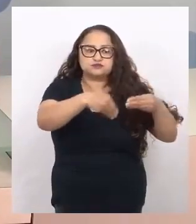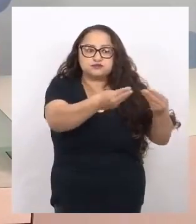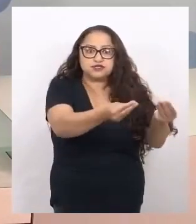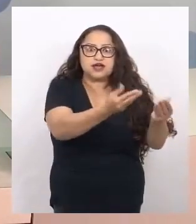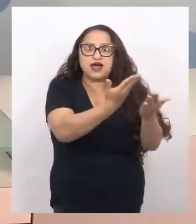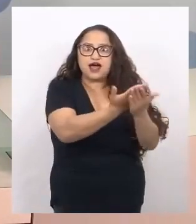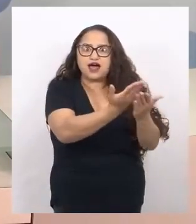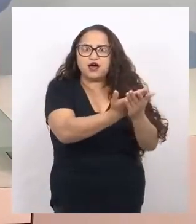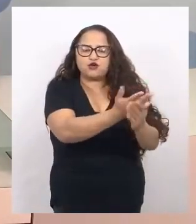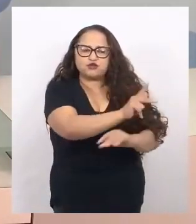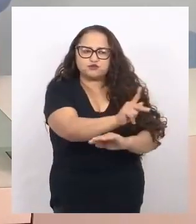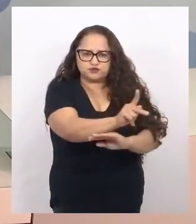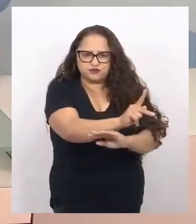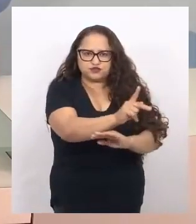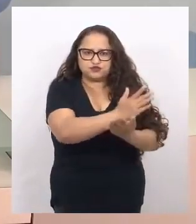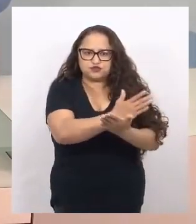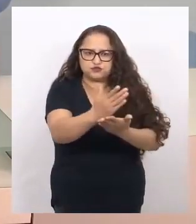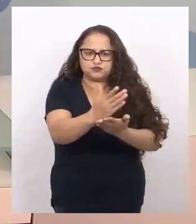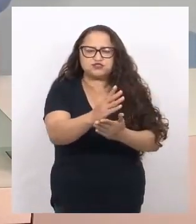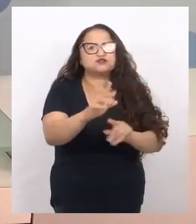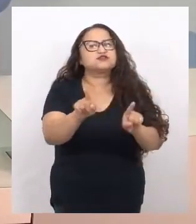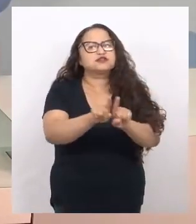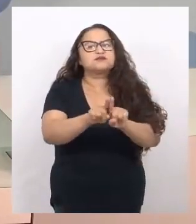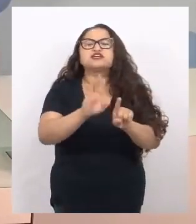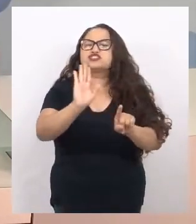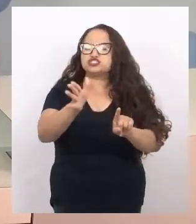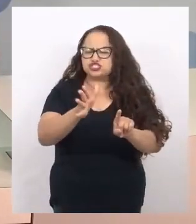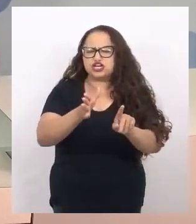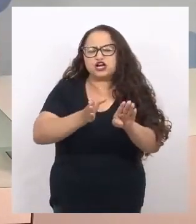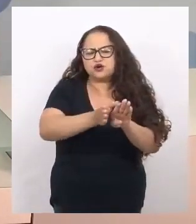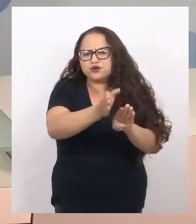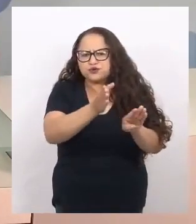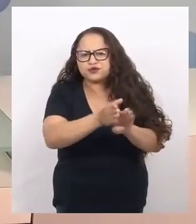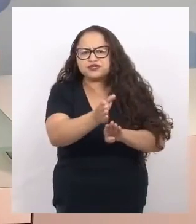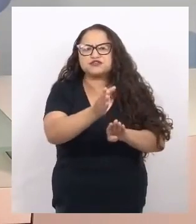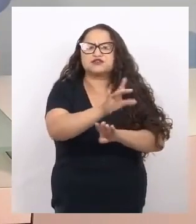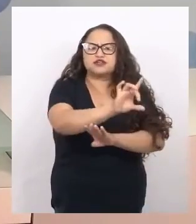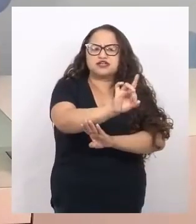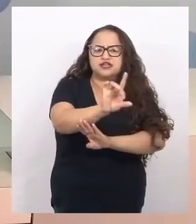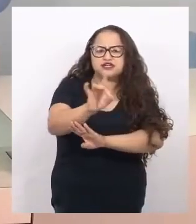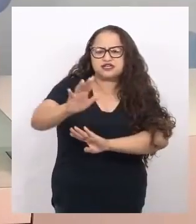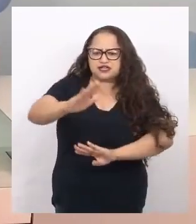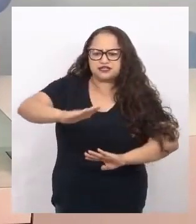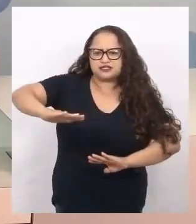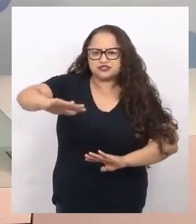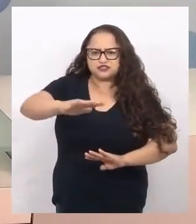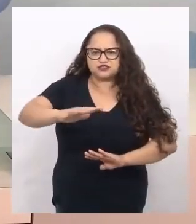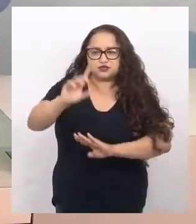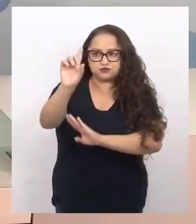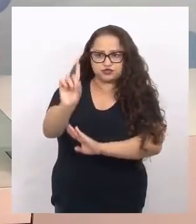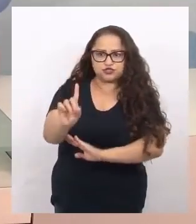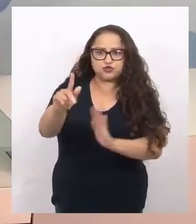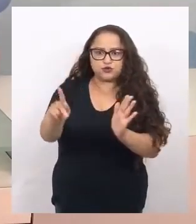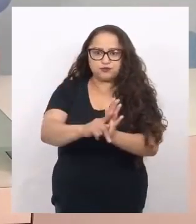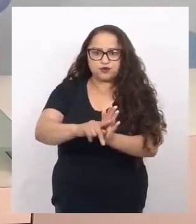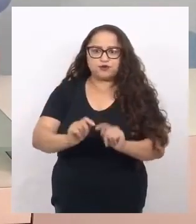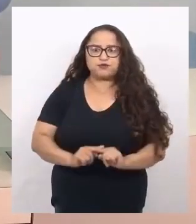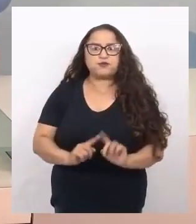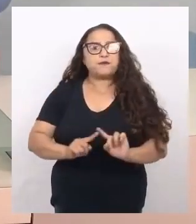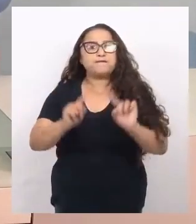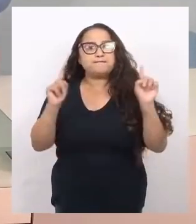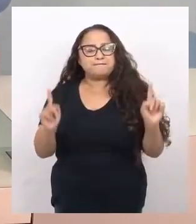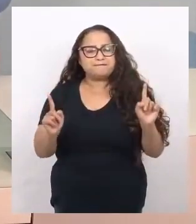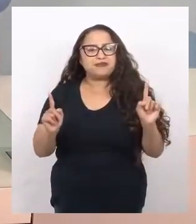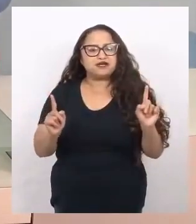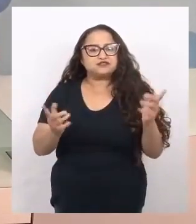foi orientado para as diretorias de ensino, que também já orientaram em cada regional para os seus diretores, mas a gente ainda não tinha